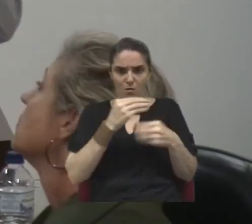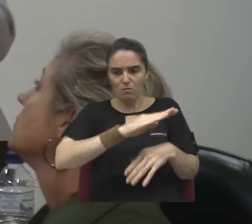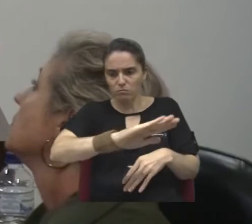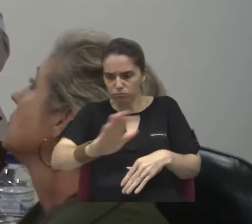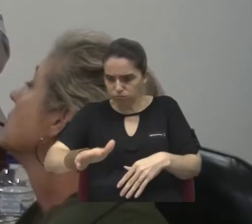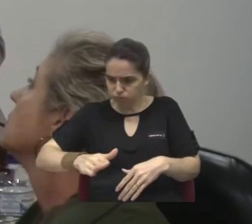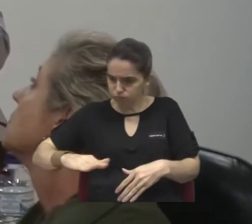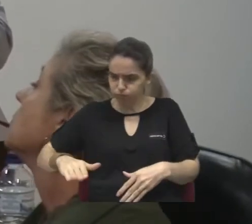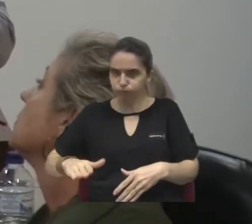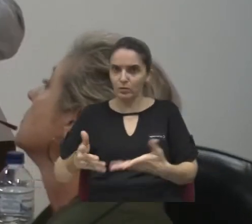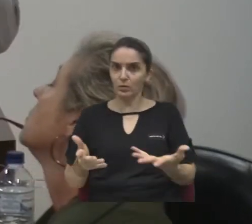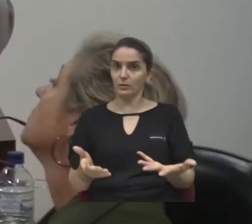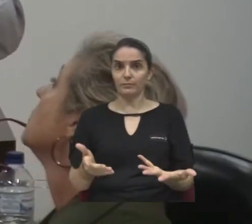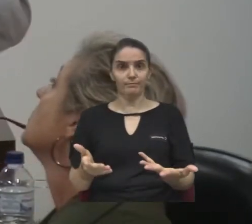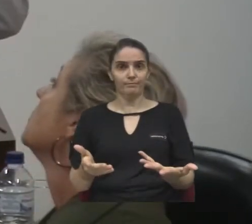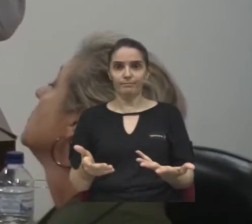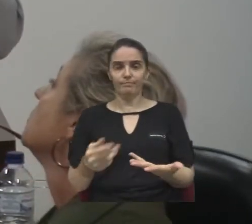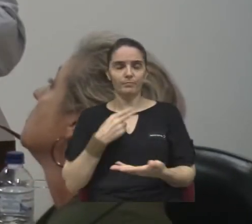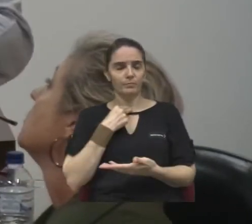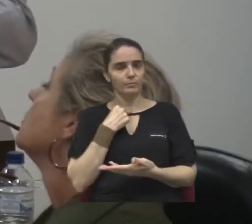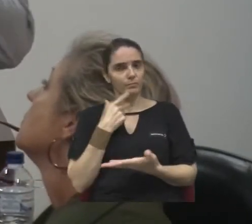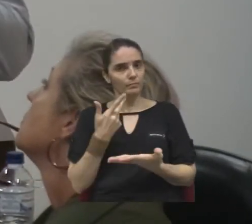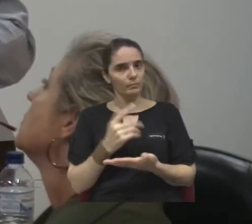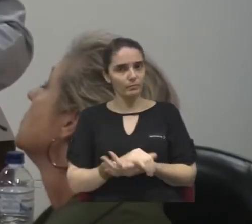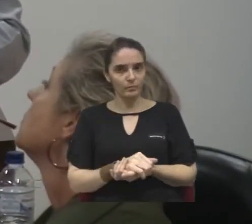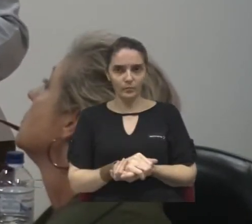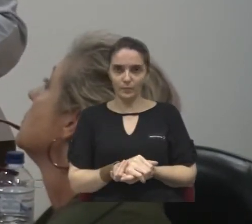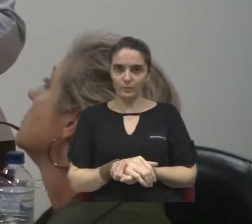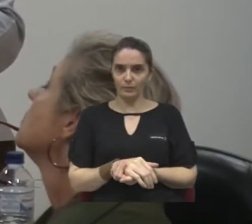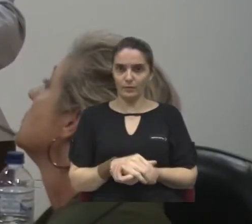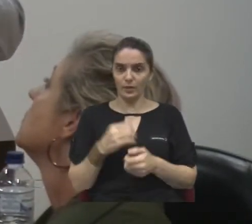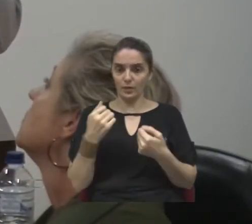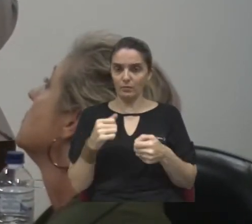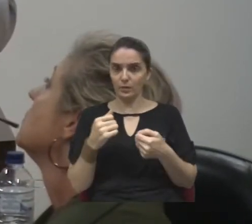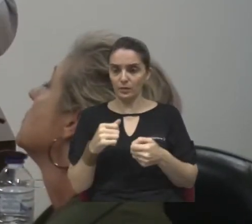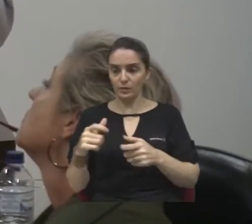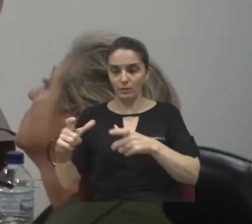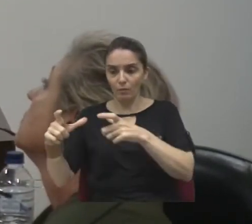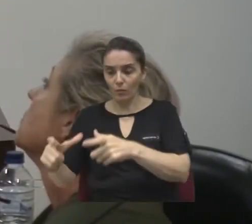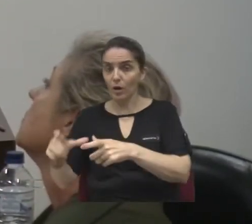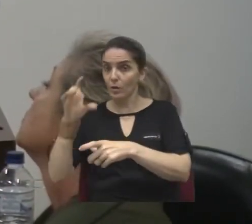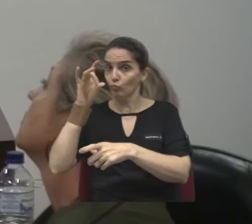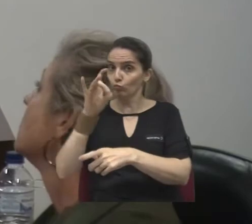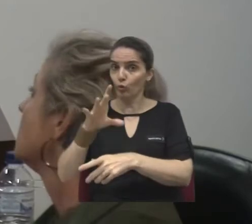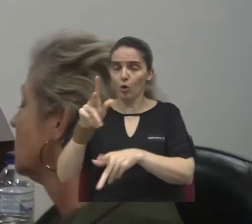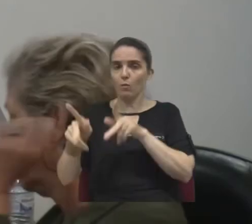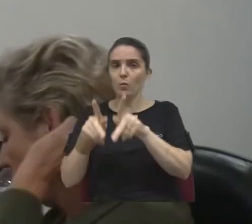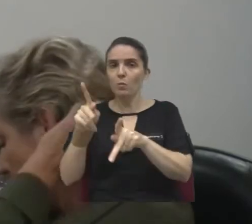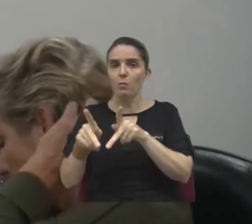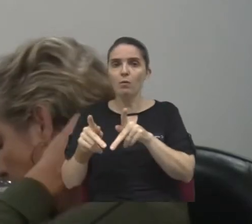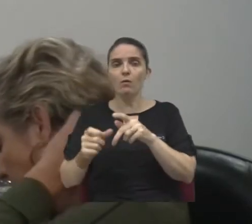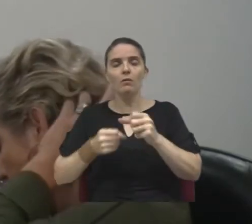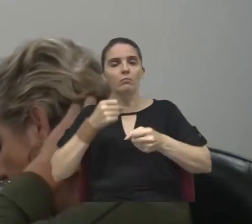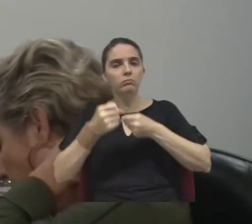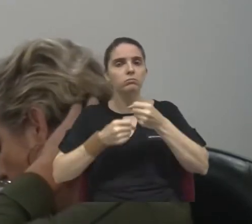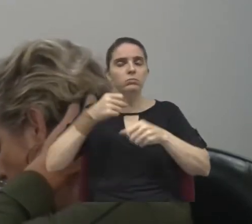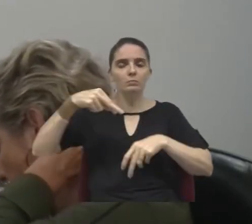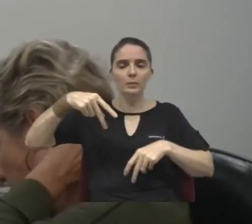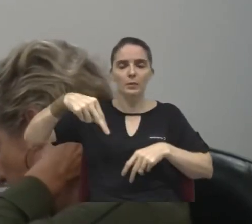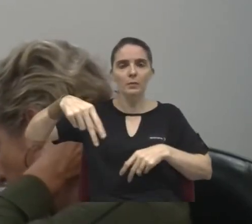fechado, vereadora Carol, só para a população. Fazer caminhada e fazer sua parte de agressão do lado de um parque de